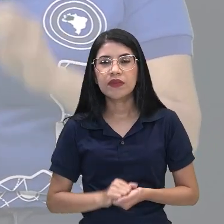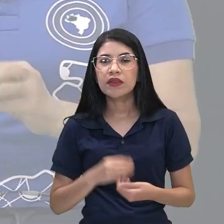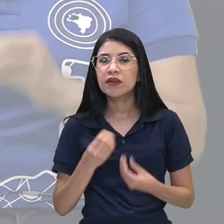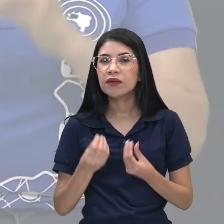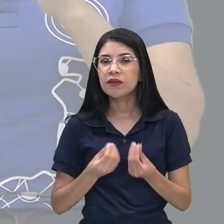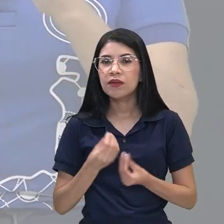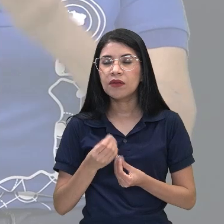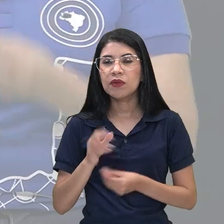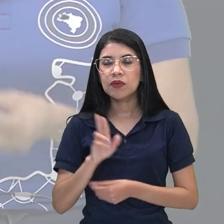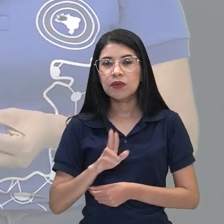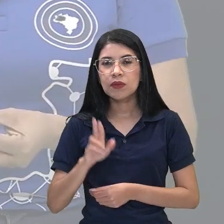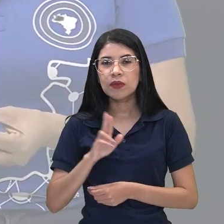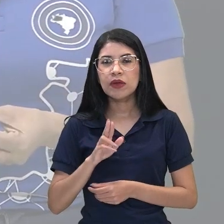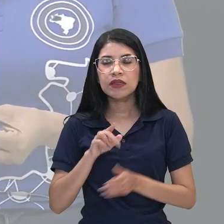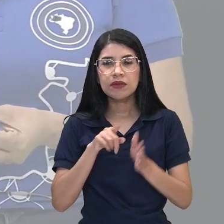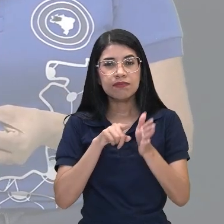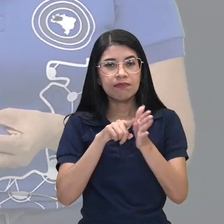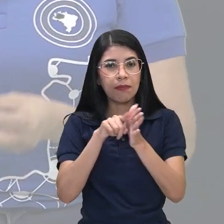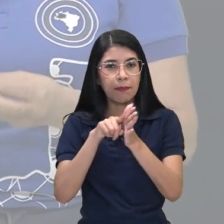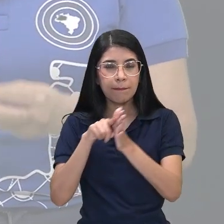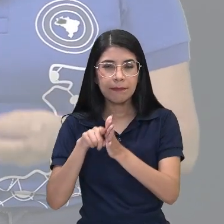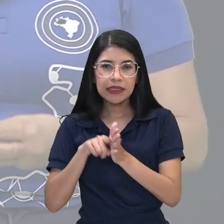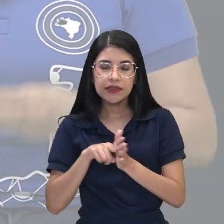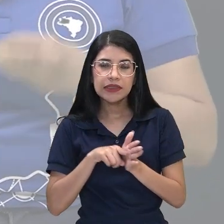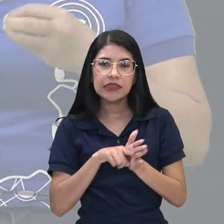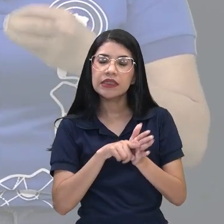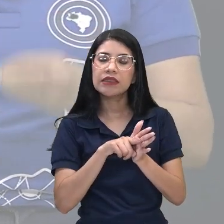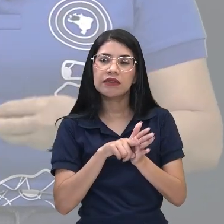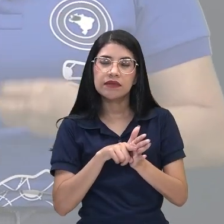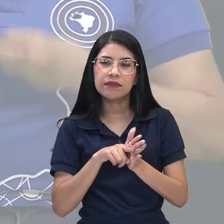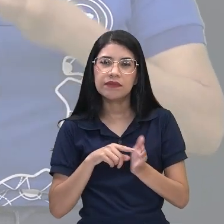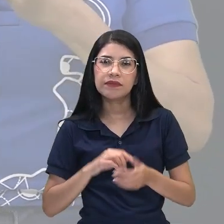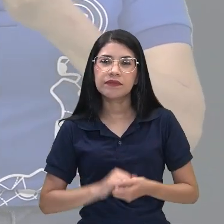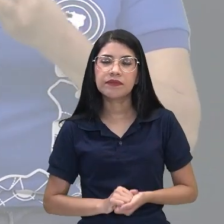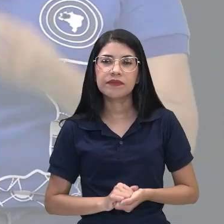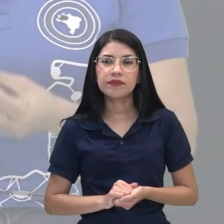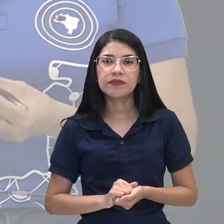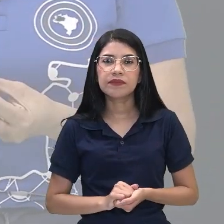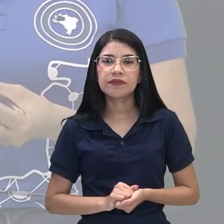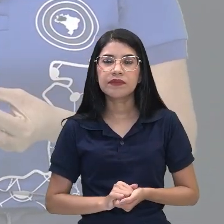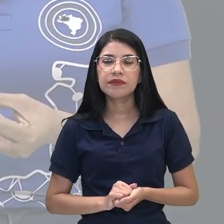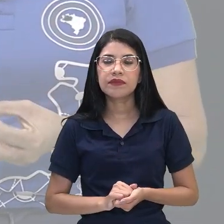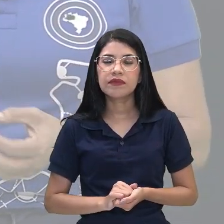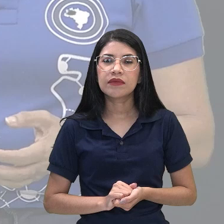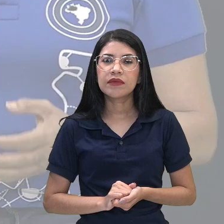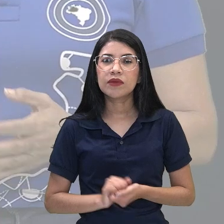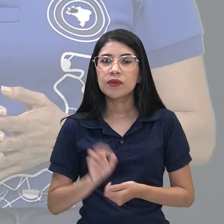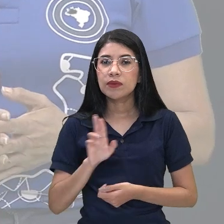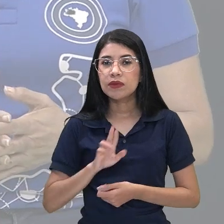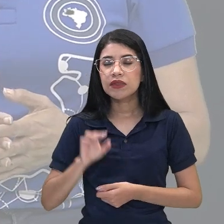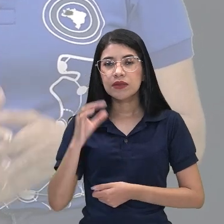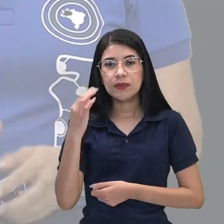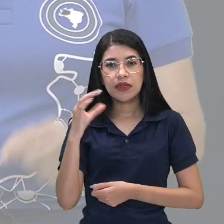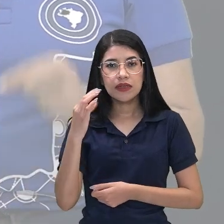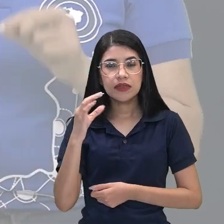quê? Da pesquisa, né? Então, através da ciência.